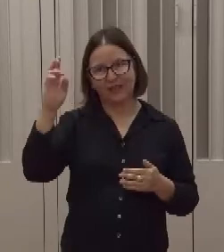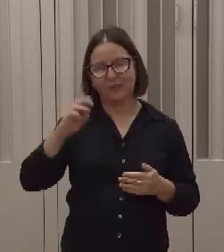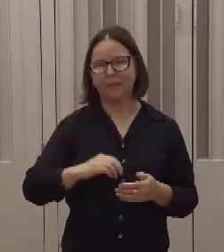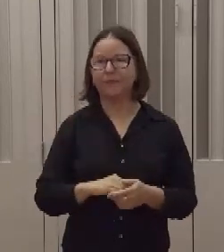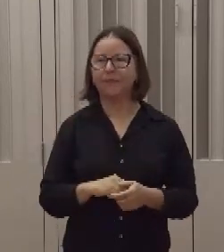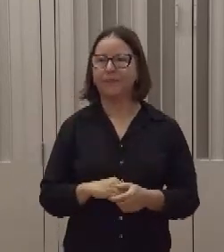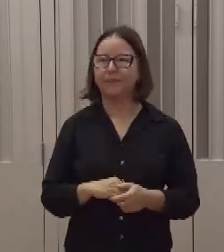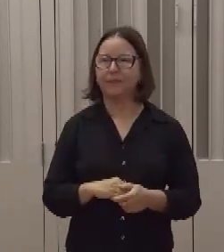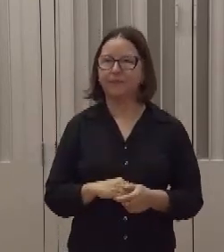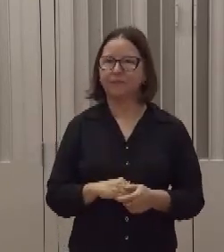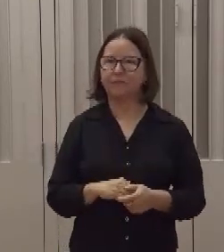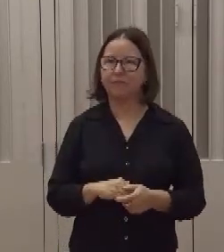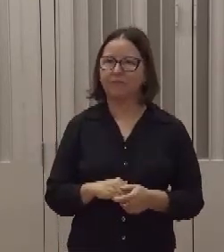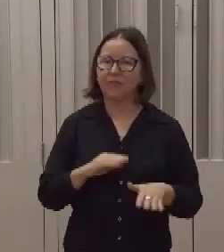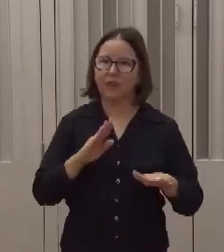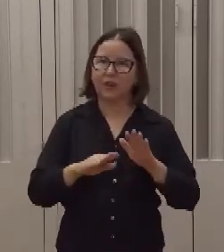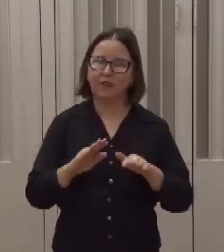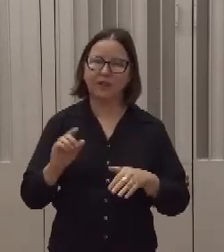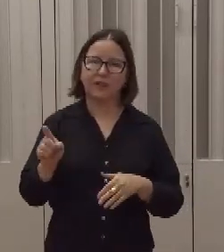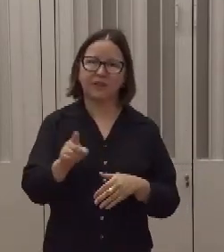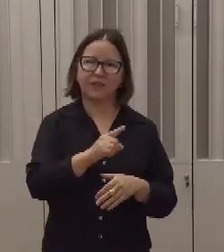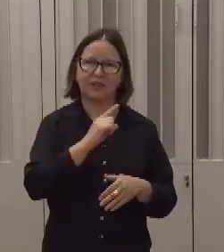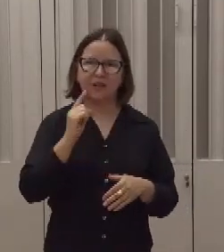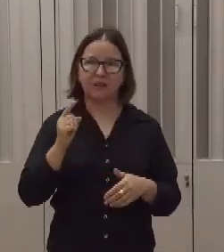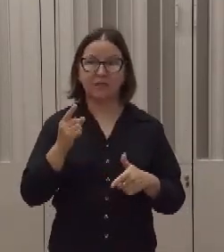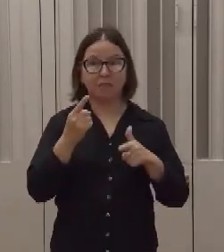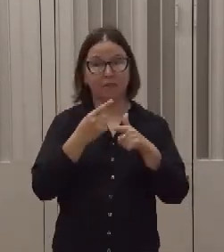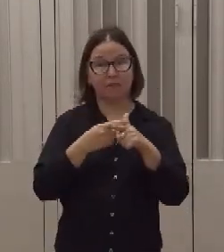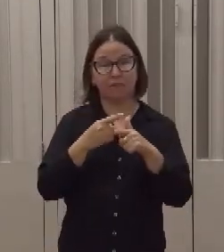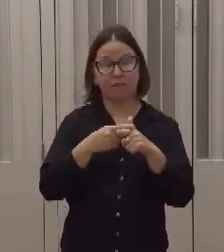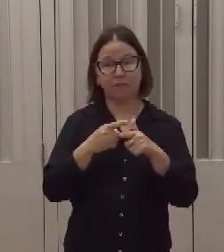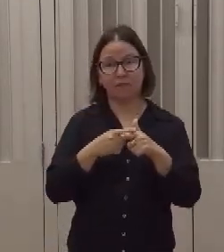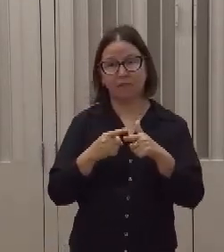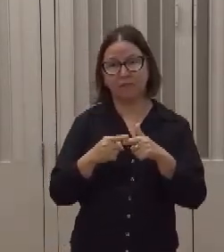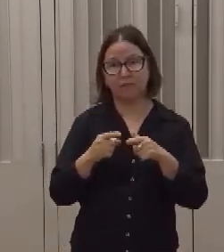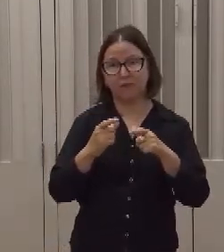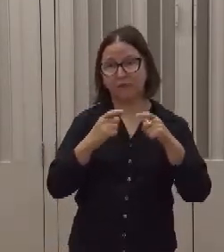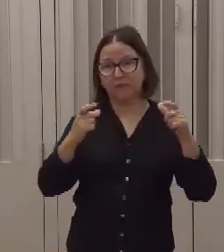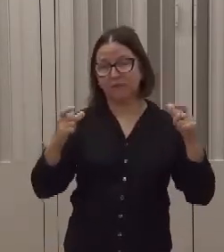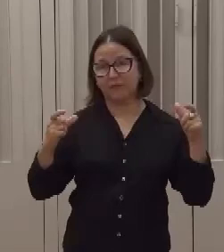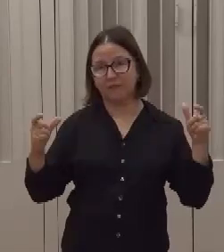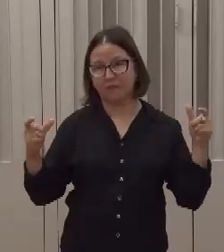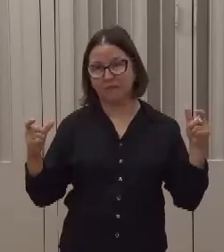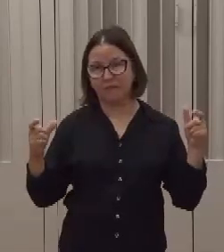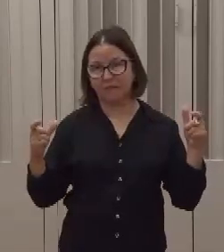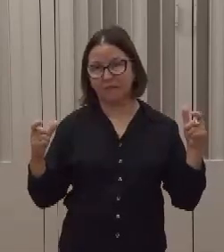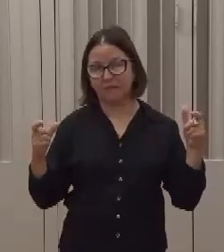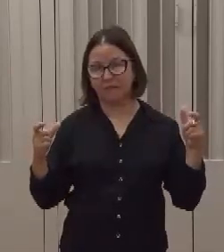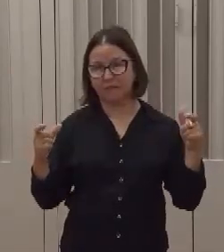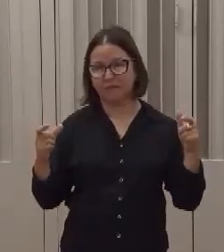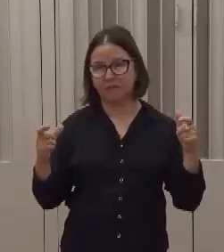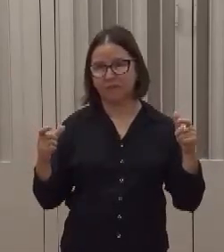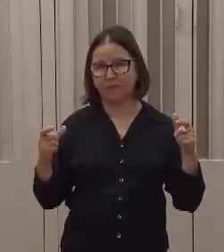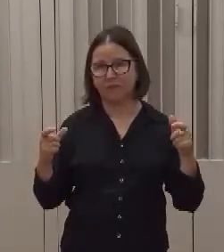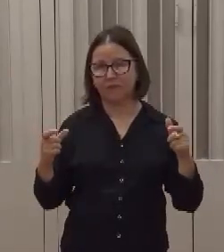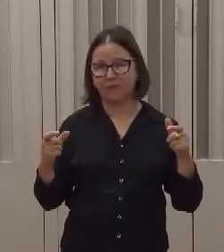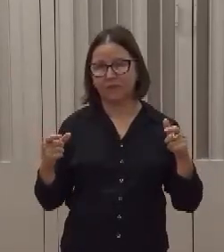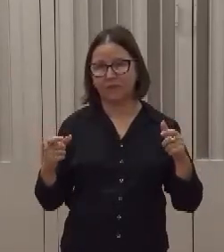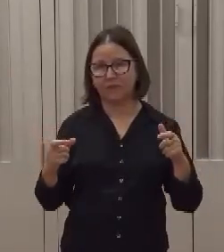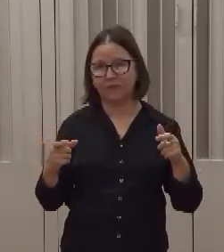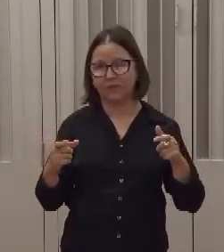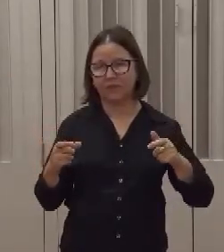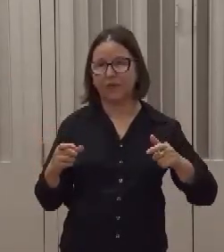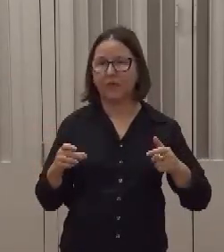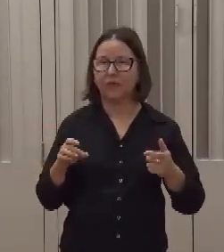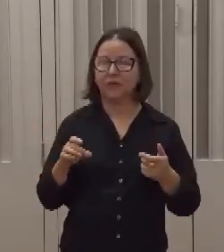Irmãos, nós talvez estejamos enfrentando o maior e mais ardiloso, engenhoso inimigo de Cristo